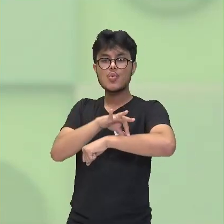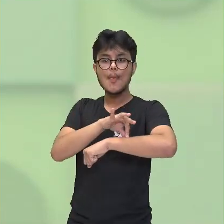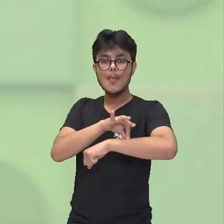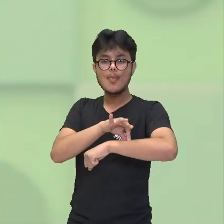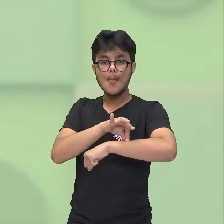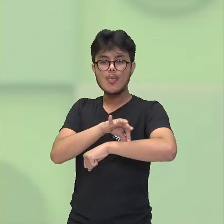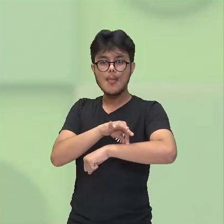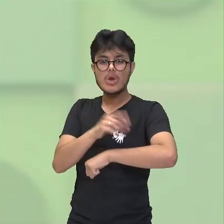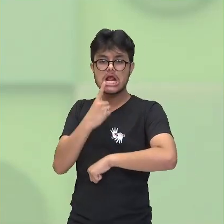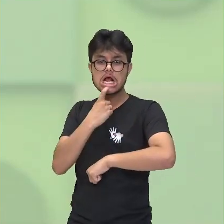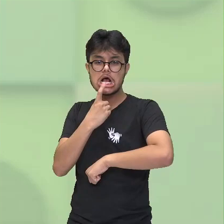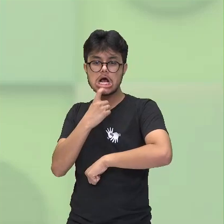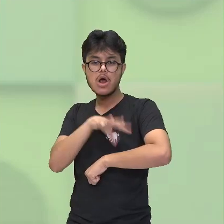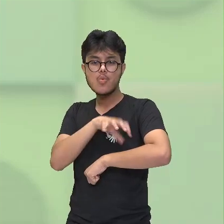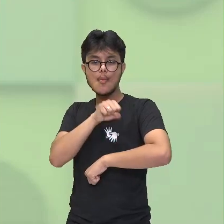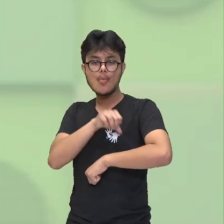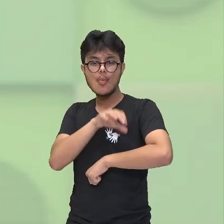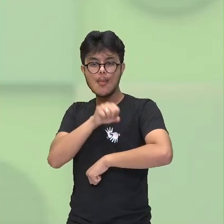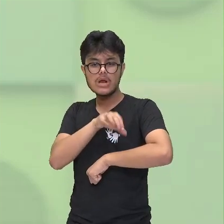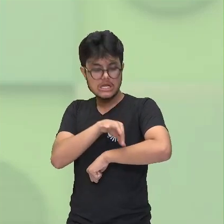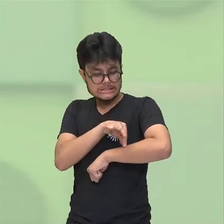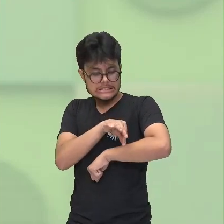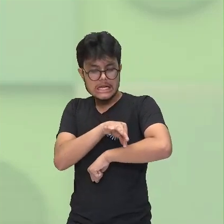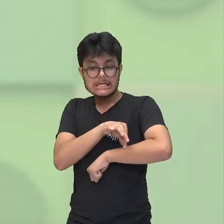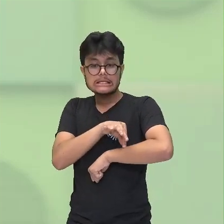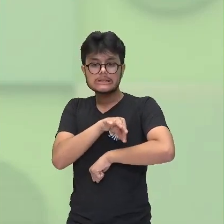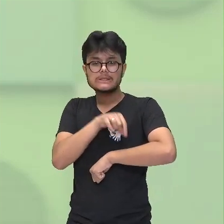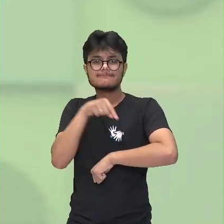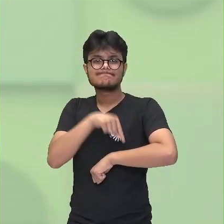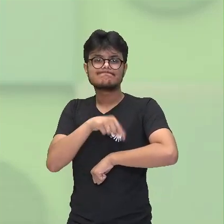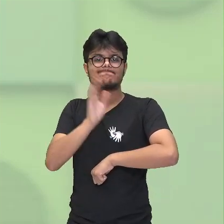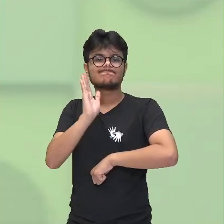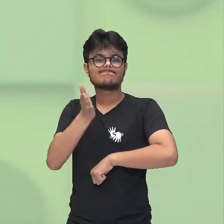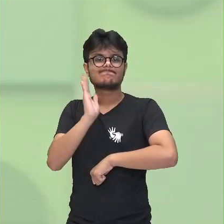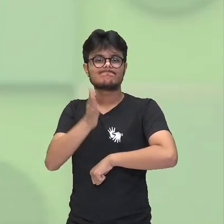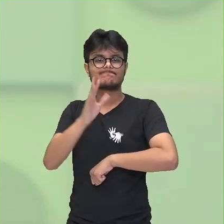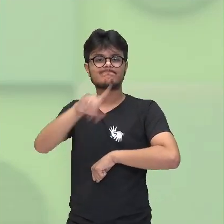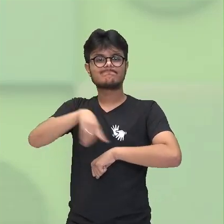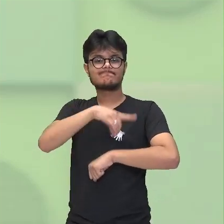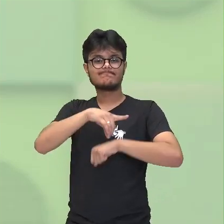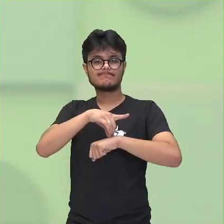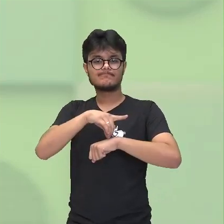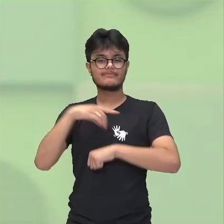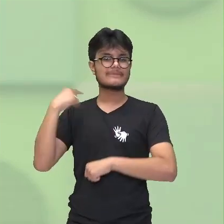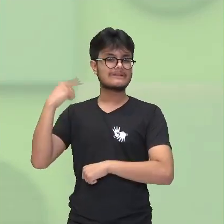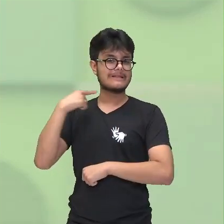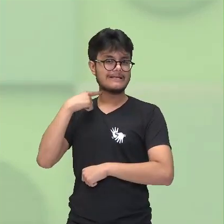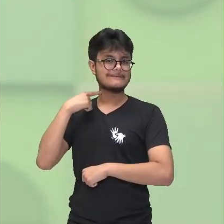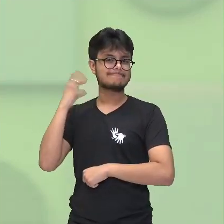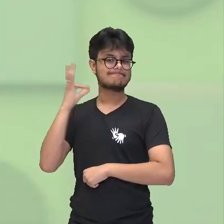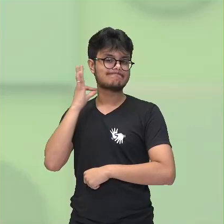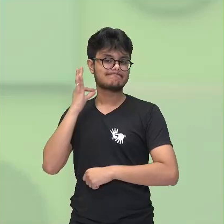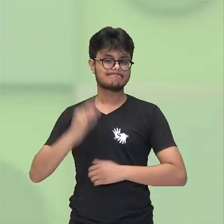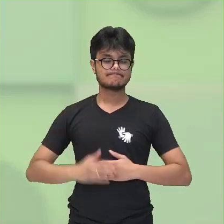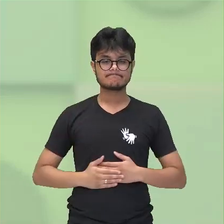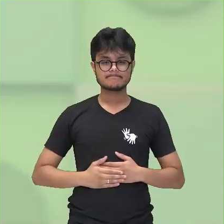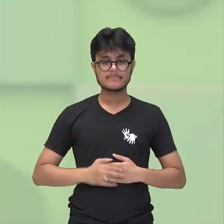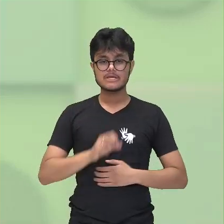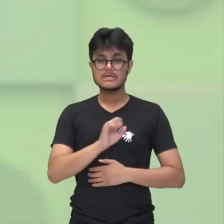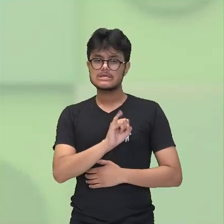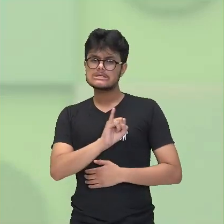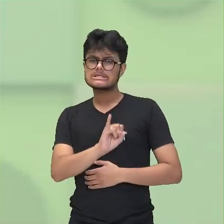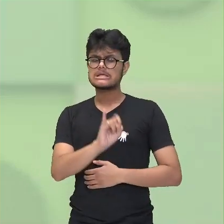Se ela estiver infectada, nesse momento, ela vai infectar essa pessoa, tá bom? E se ela estiver saudável e a pessoa